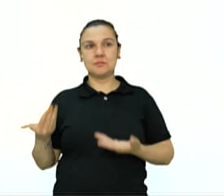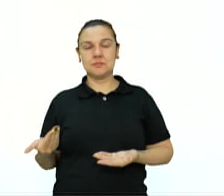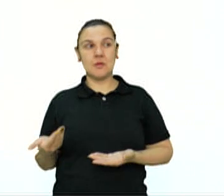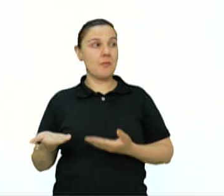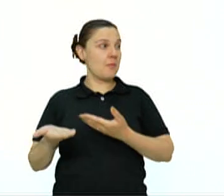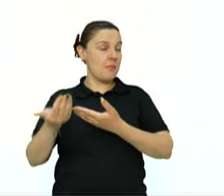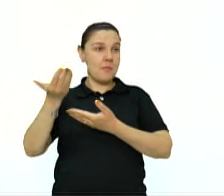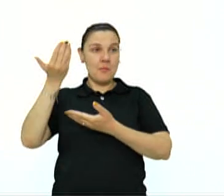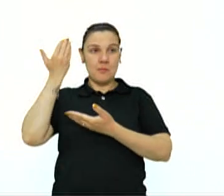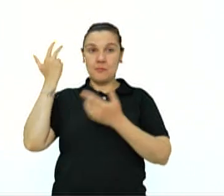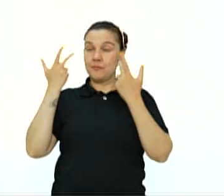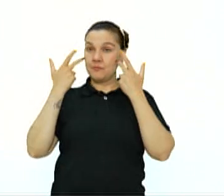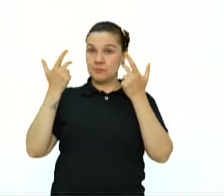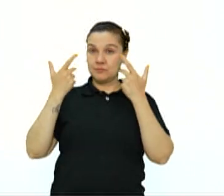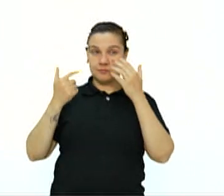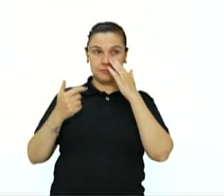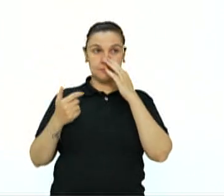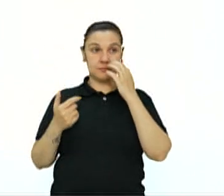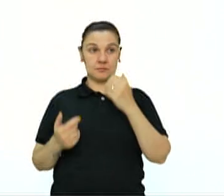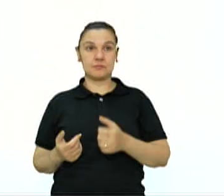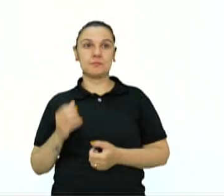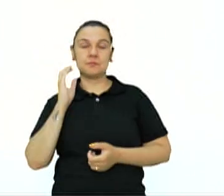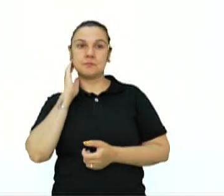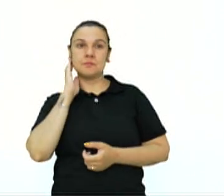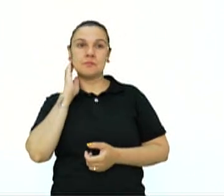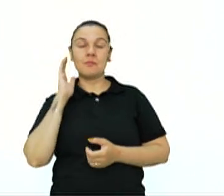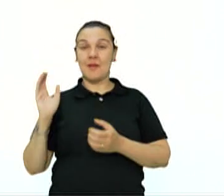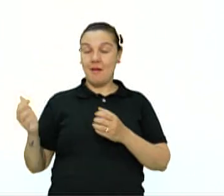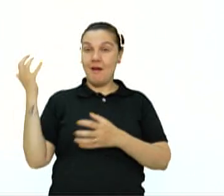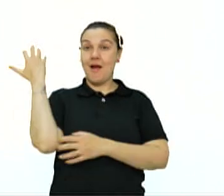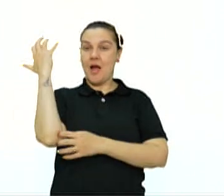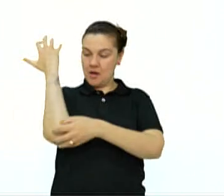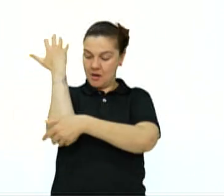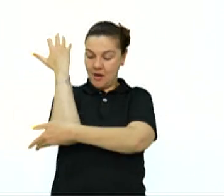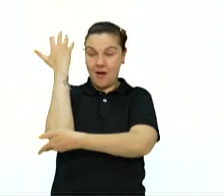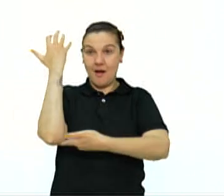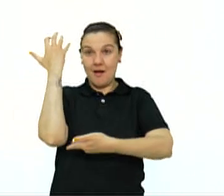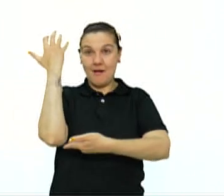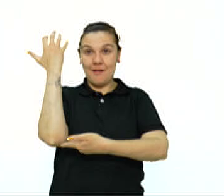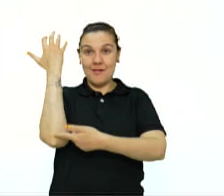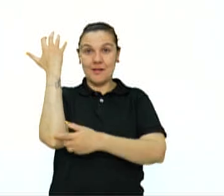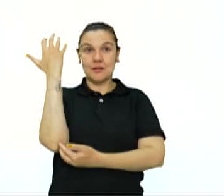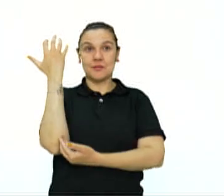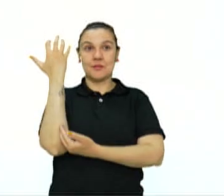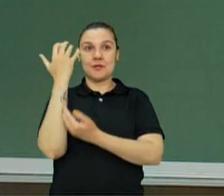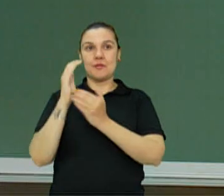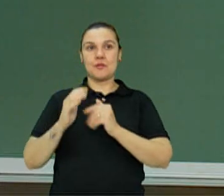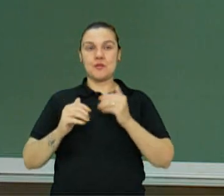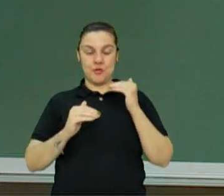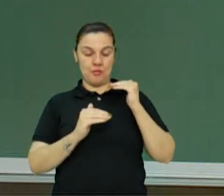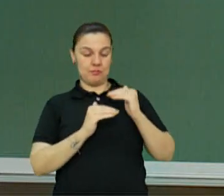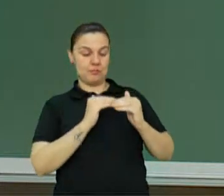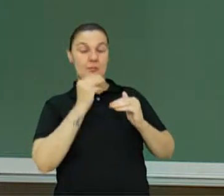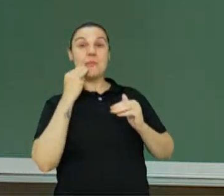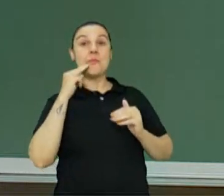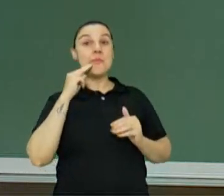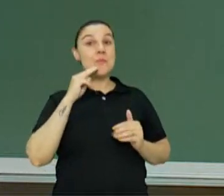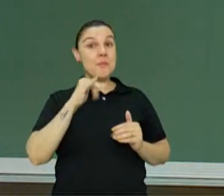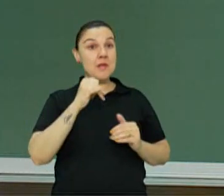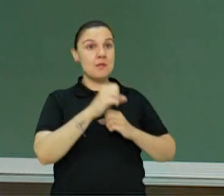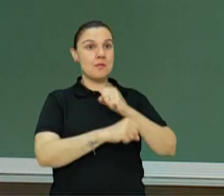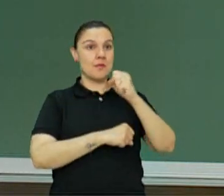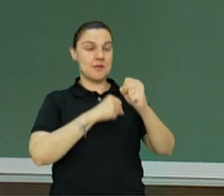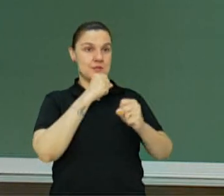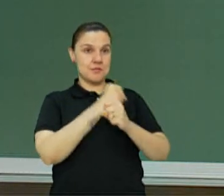o ancestral comum, aliás, o ancestral, a raiz. Observem aqui que eu tenho o tempo geológico em milhões de